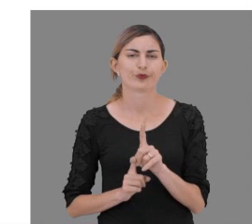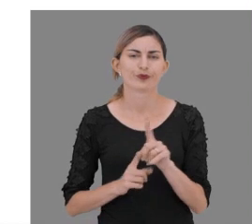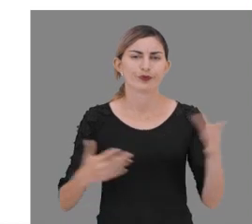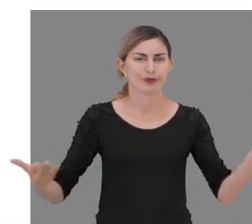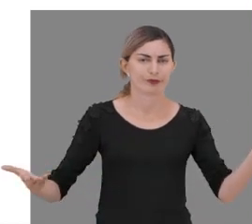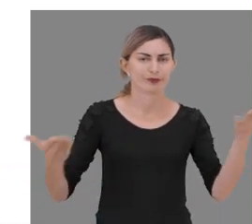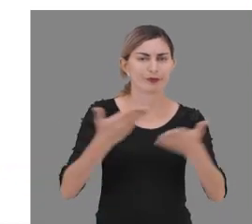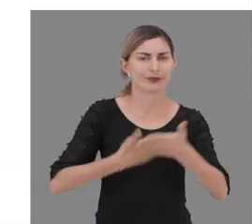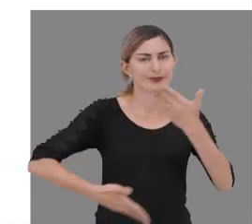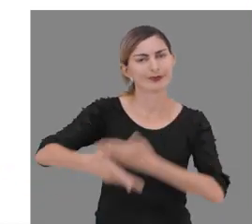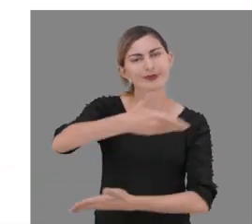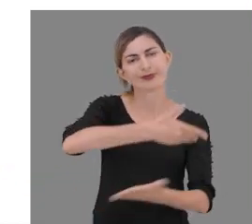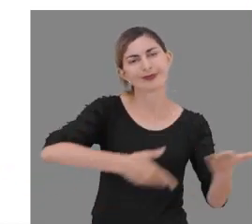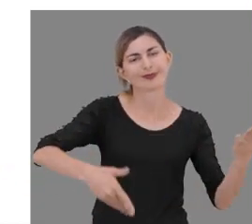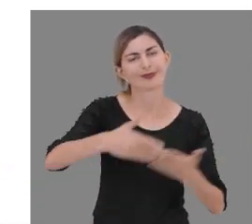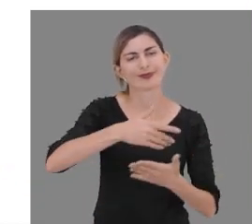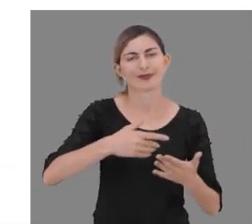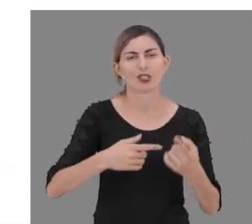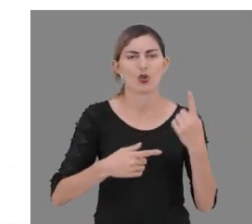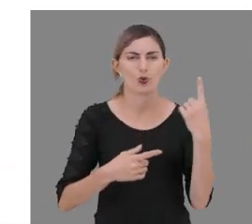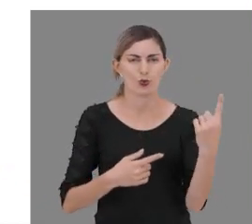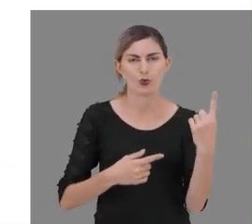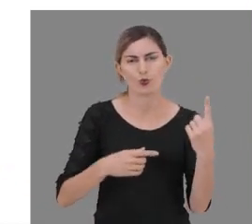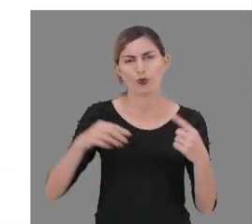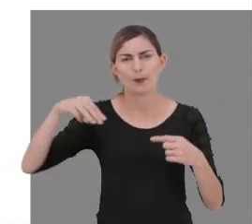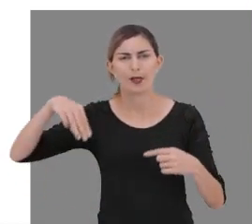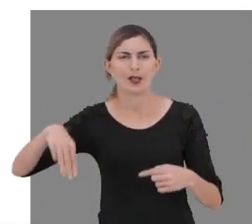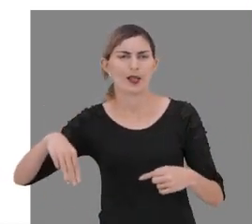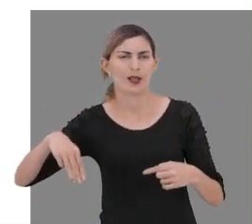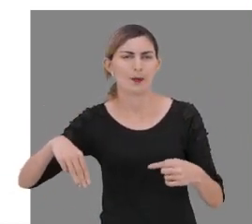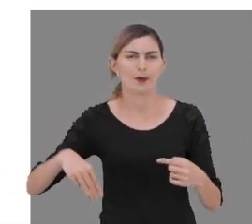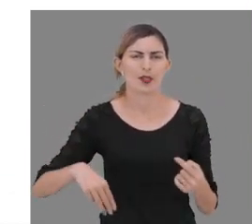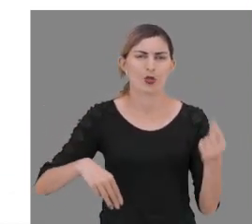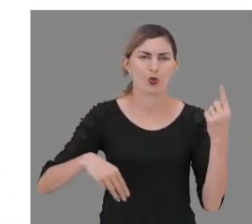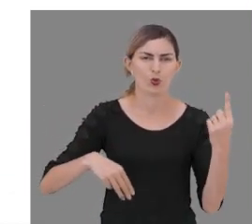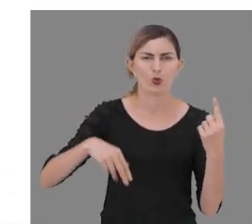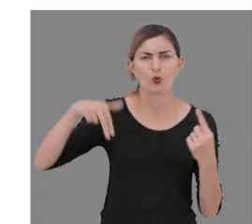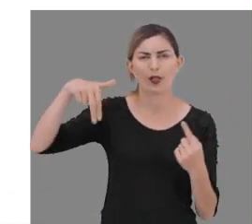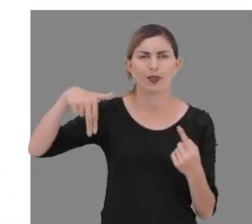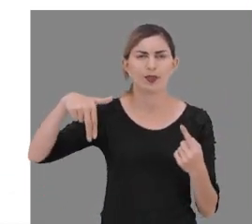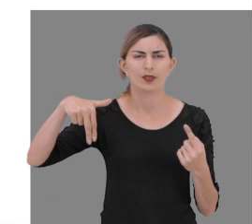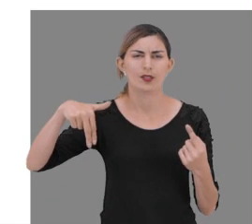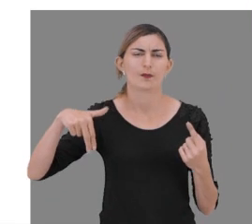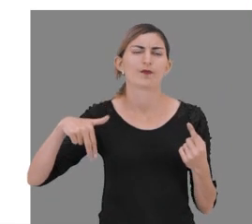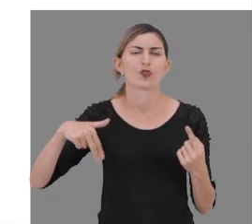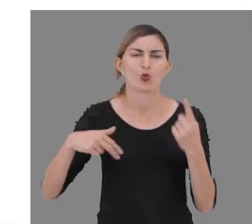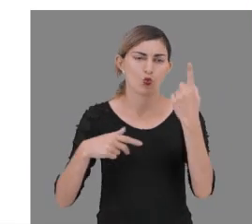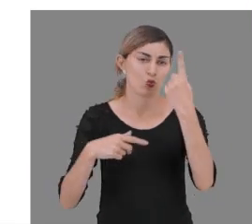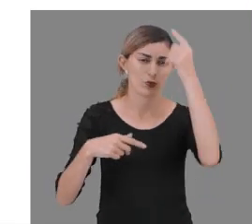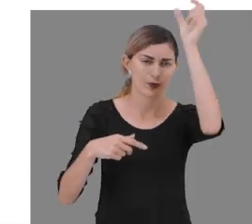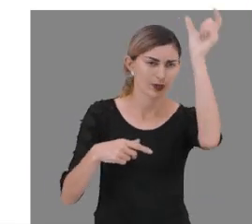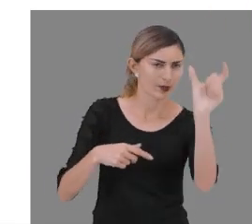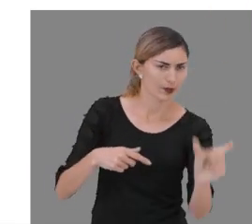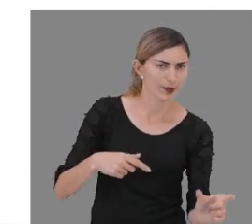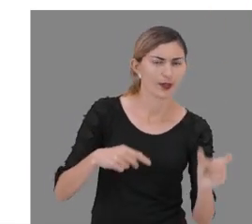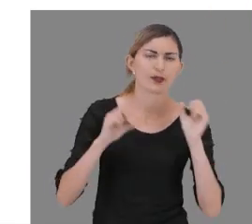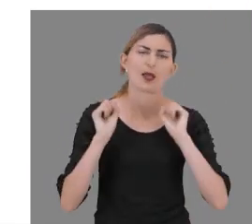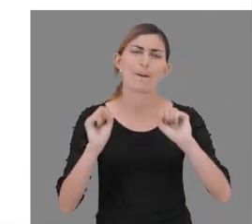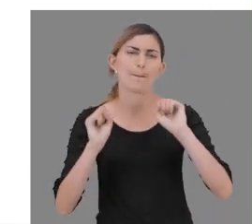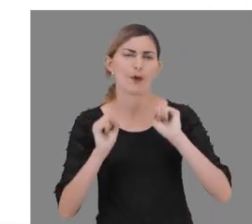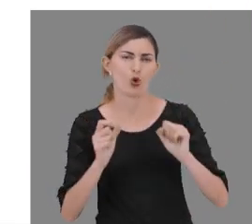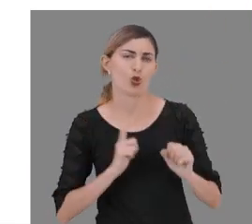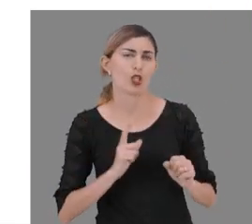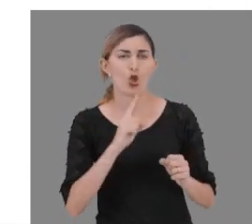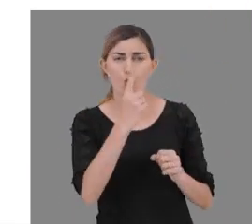bairro. Esse relacionamento é chamado de 1 para N. Esse 1 para N significa que um cliente ele